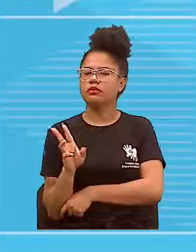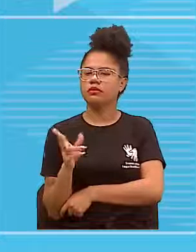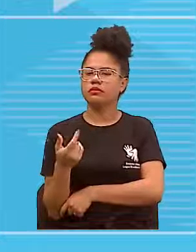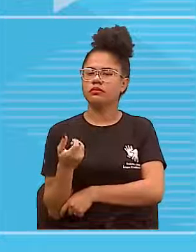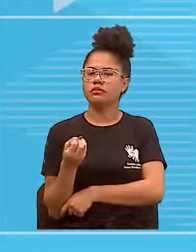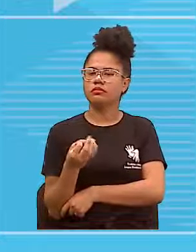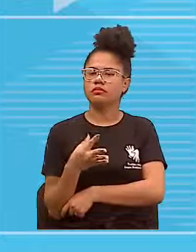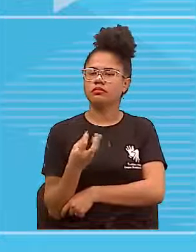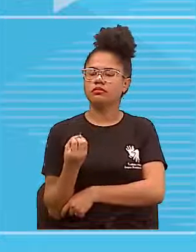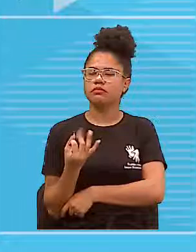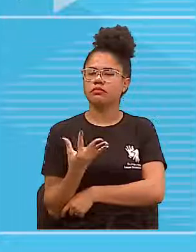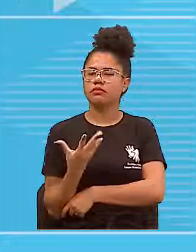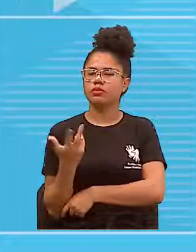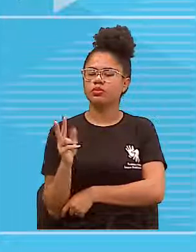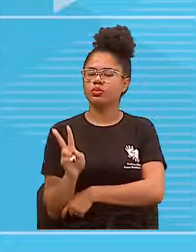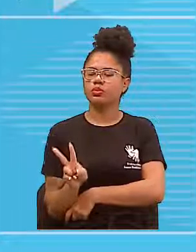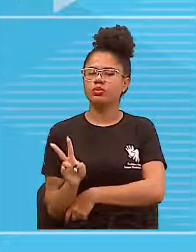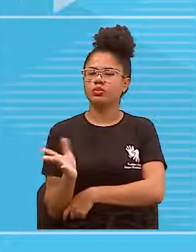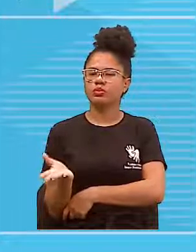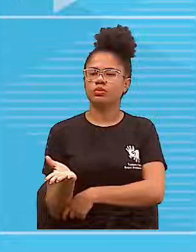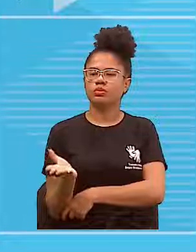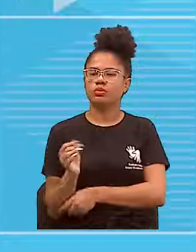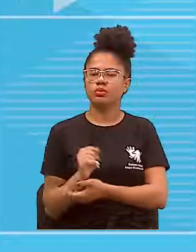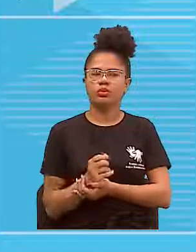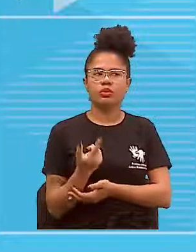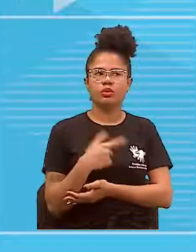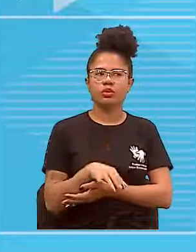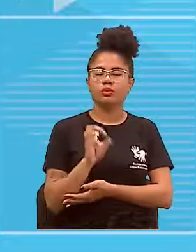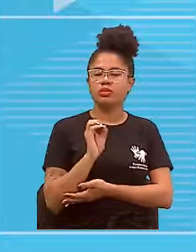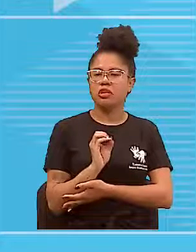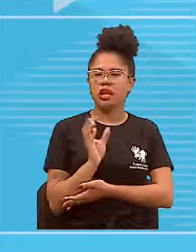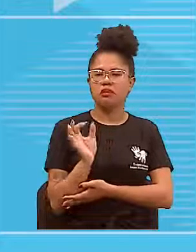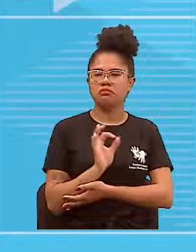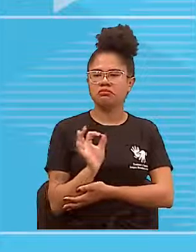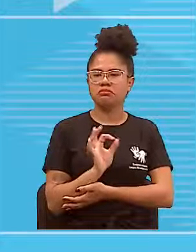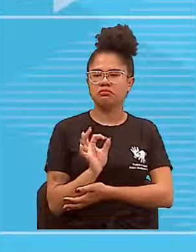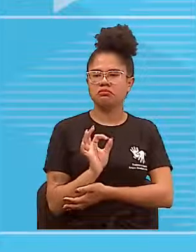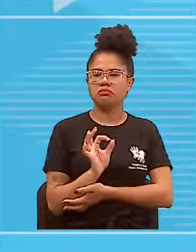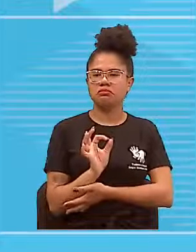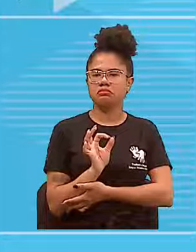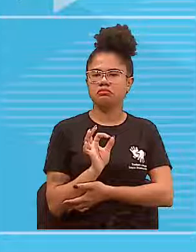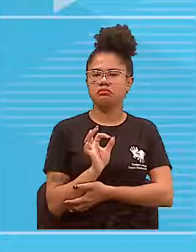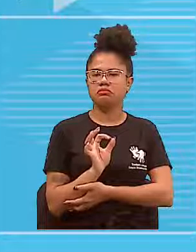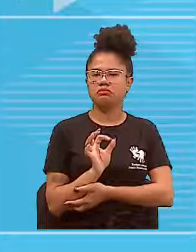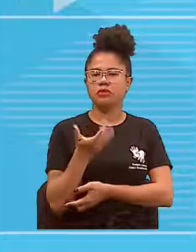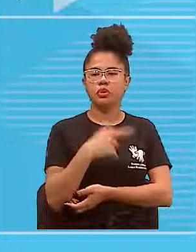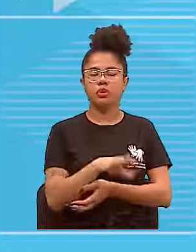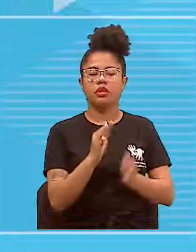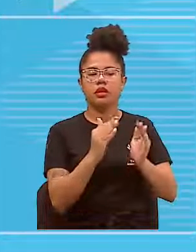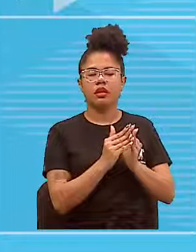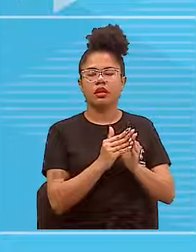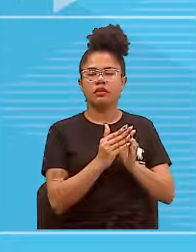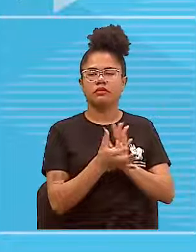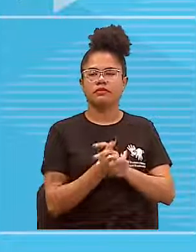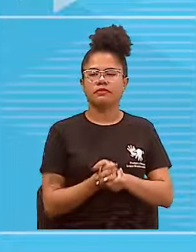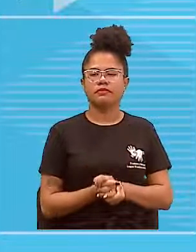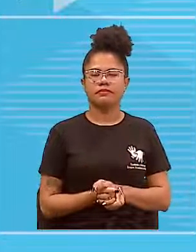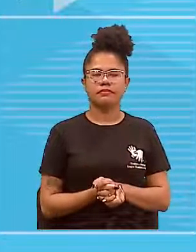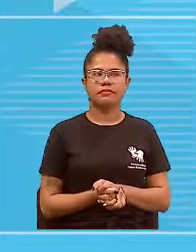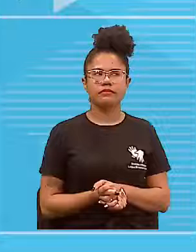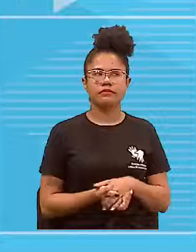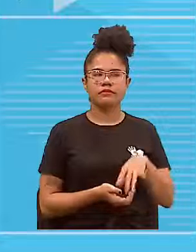2. Aí em outra, 0 de novo, 0 filhos. Aí em outra casa,